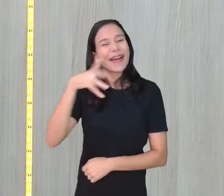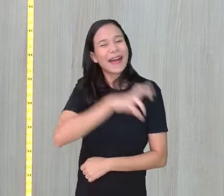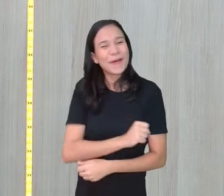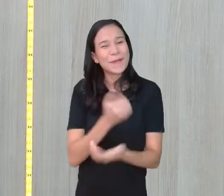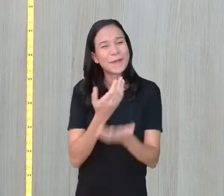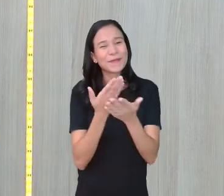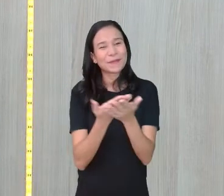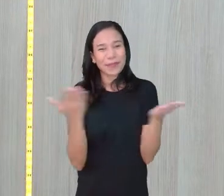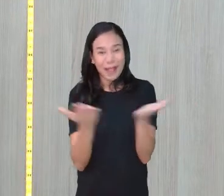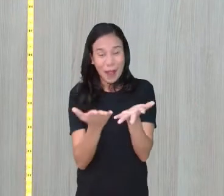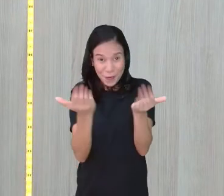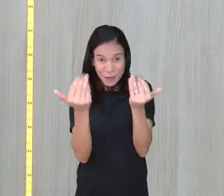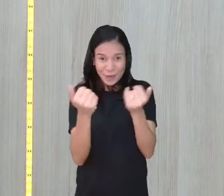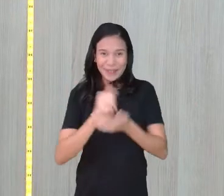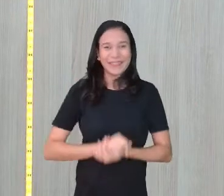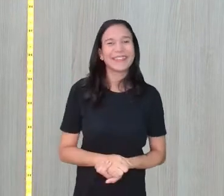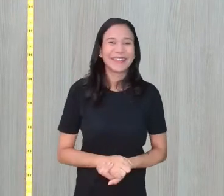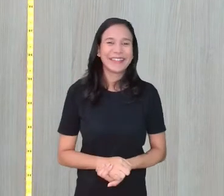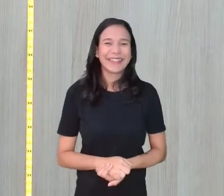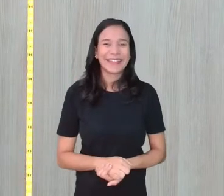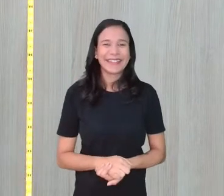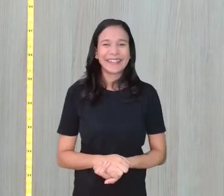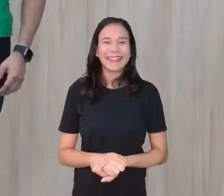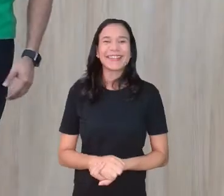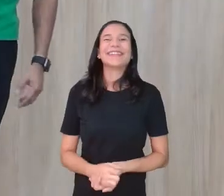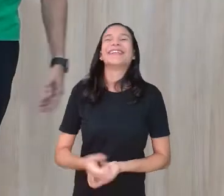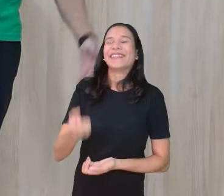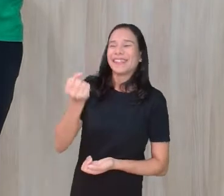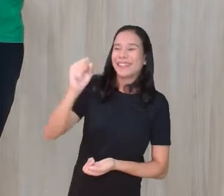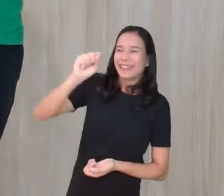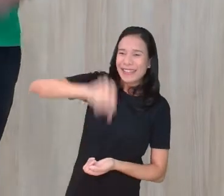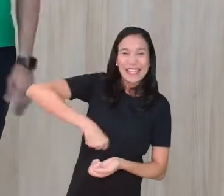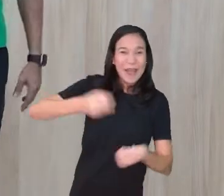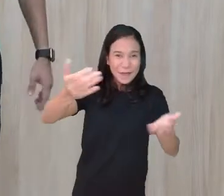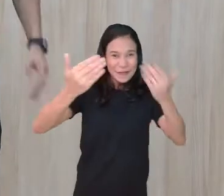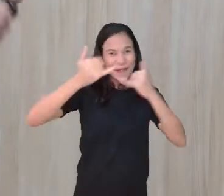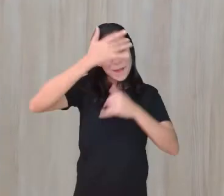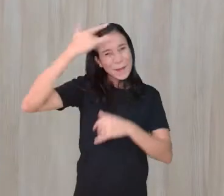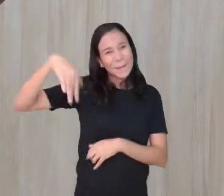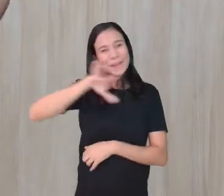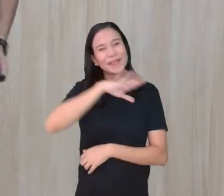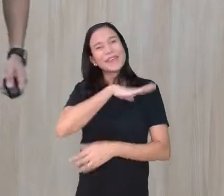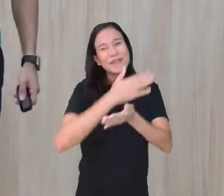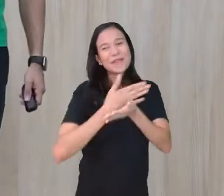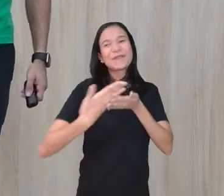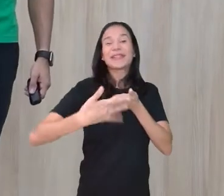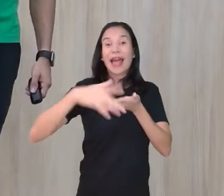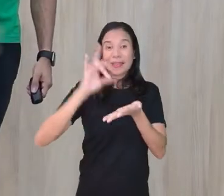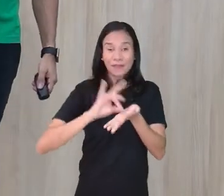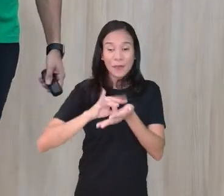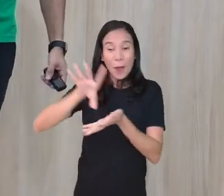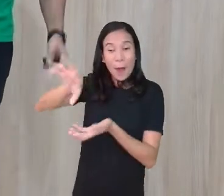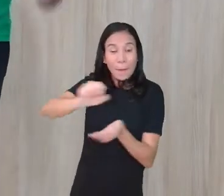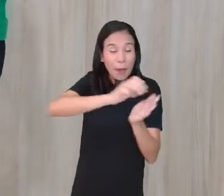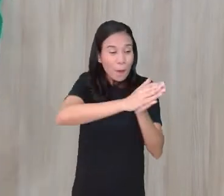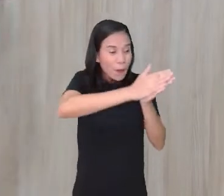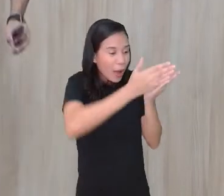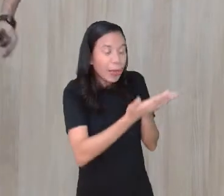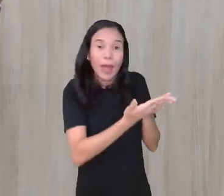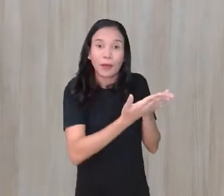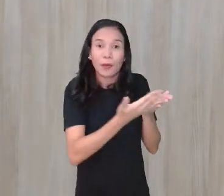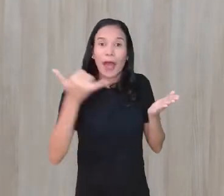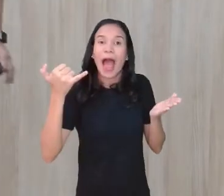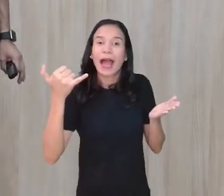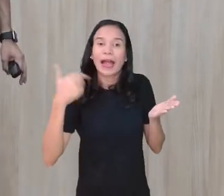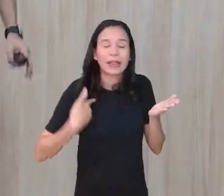de hoje. Vamos lá, Pedro. Vamos lá, pessoal. Vamos chegando aí. Pegue aí o seu caderno, sua